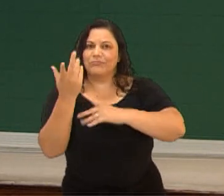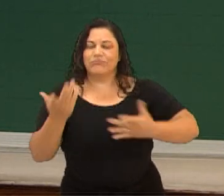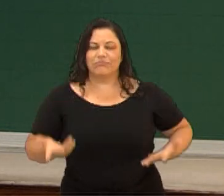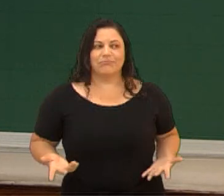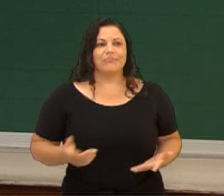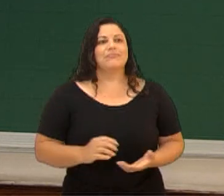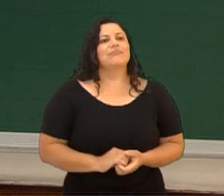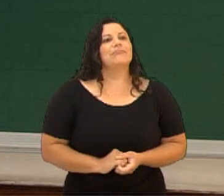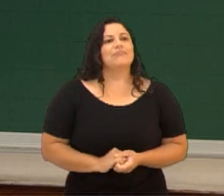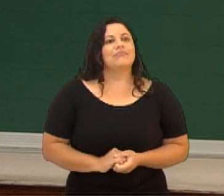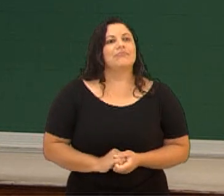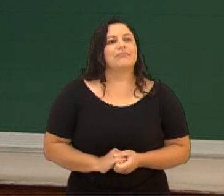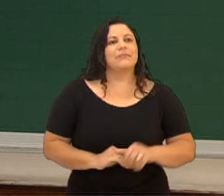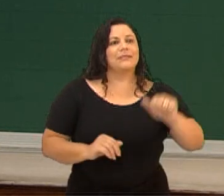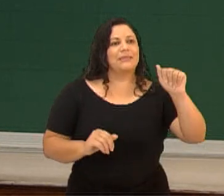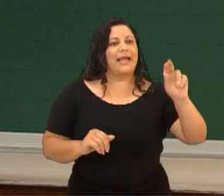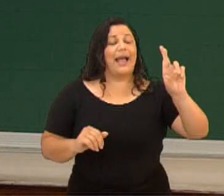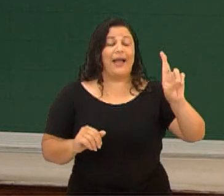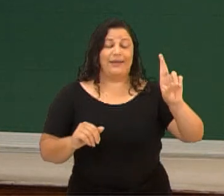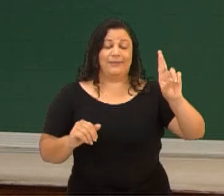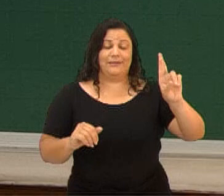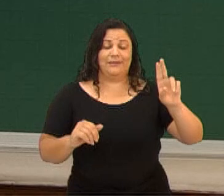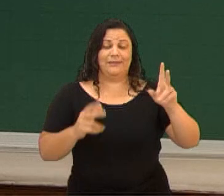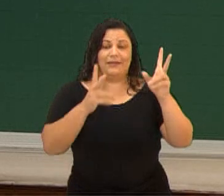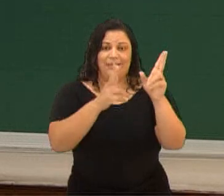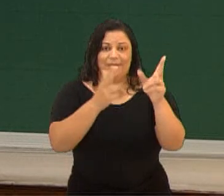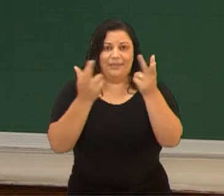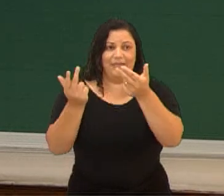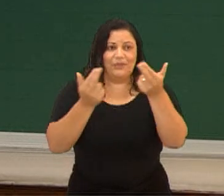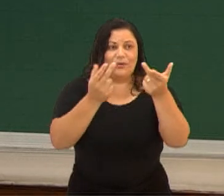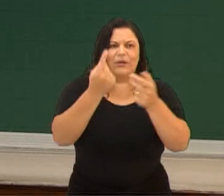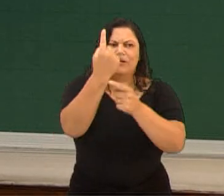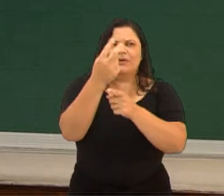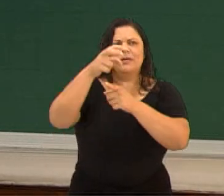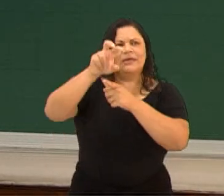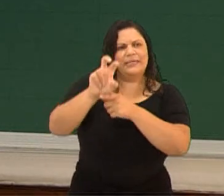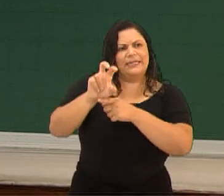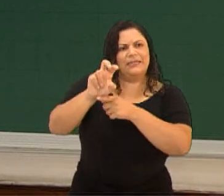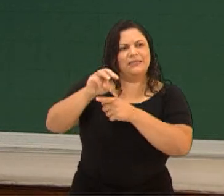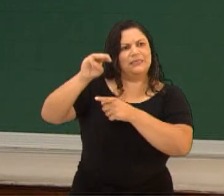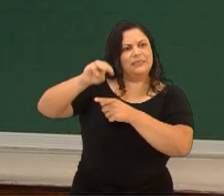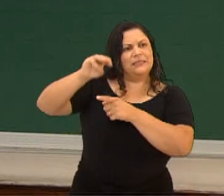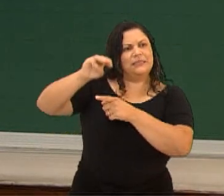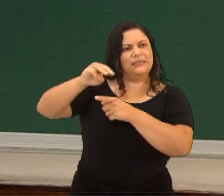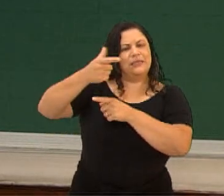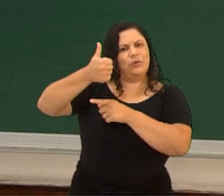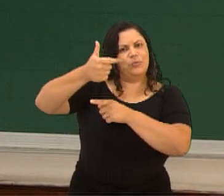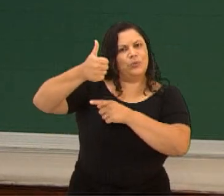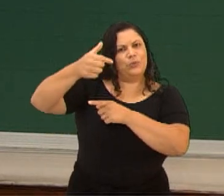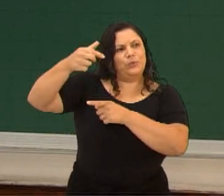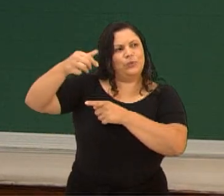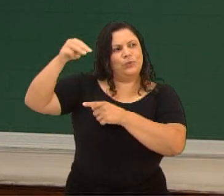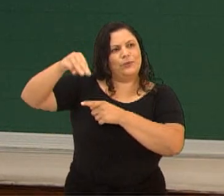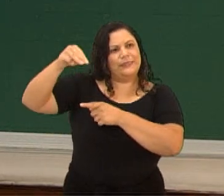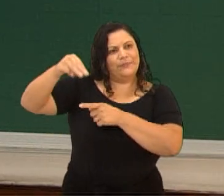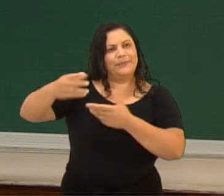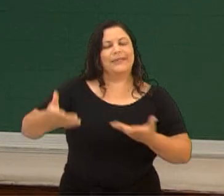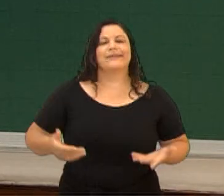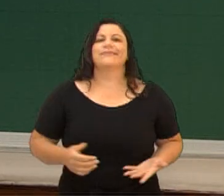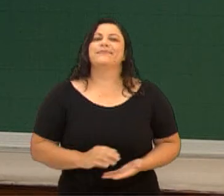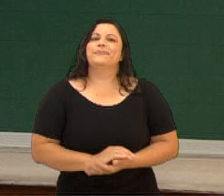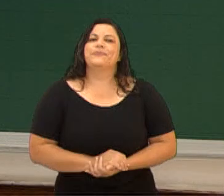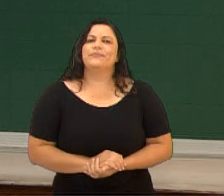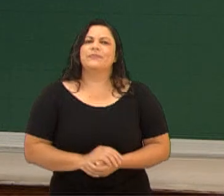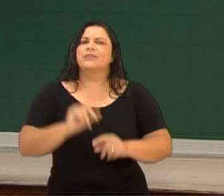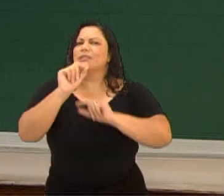vezes a altura. Ele fala que eu tenho 15 por 12, basta só multiplicar, 15 vezes 12.